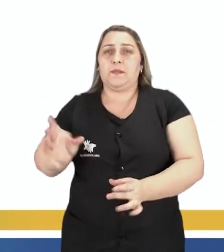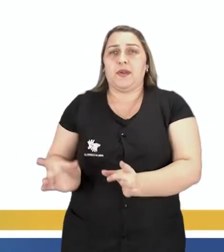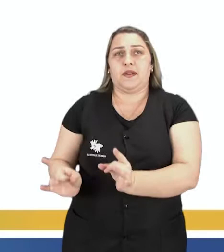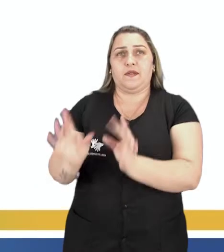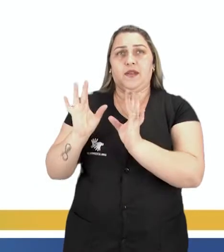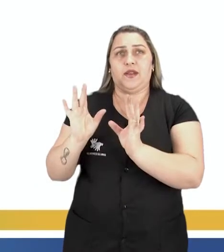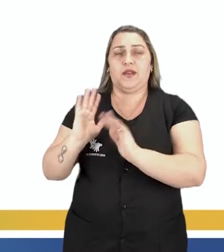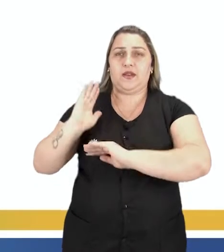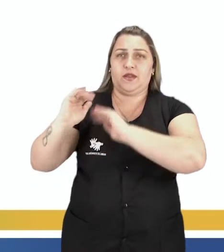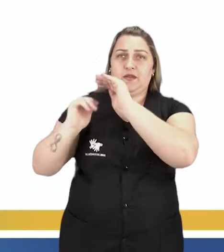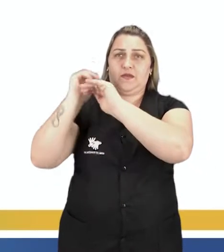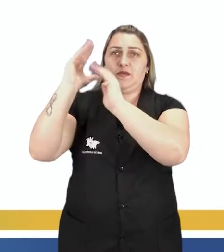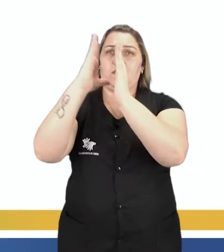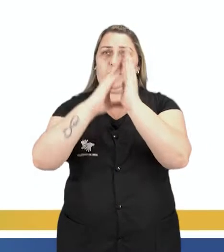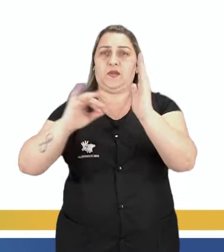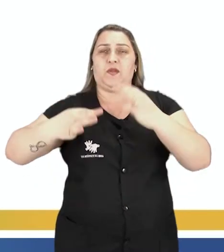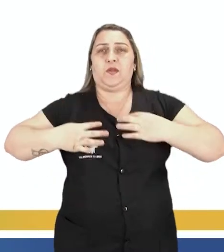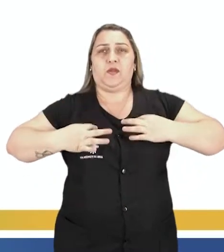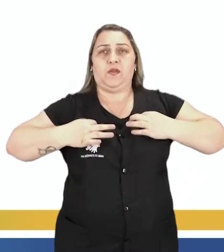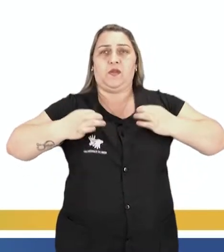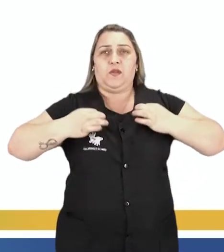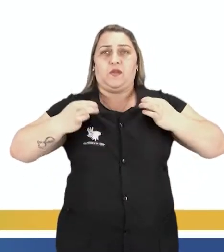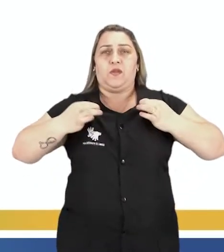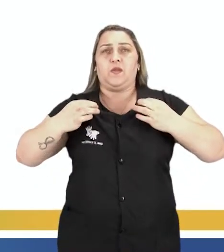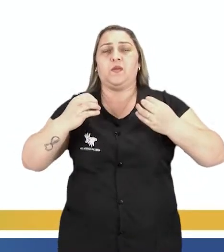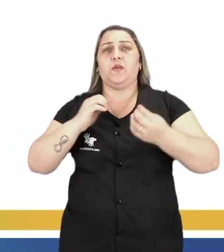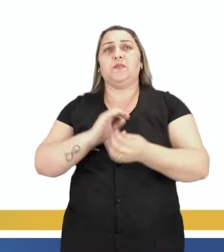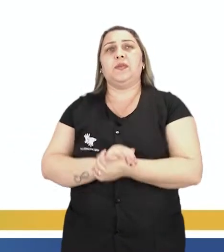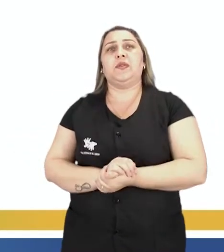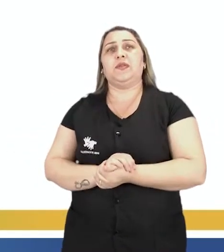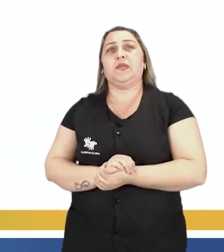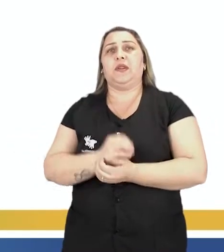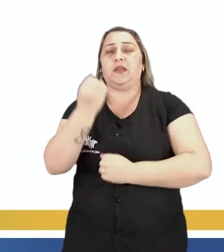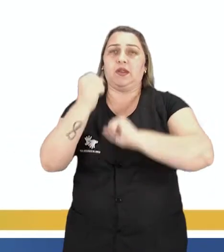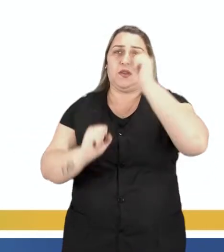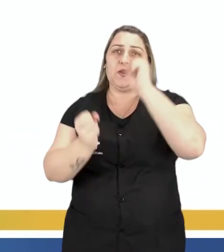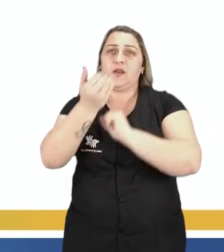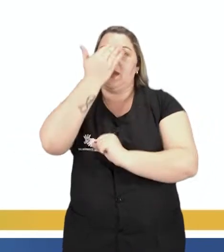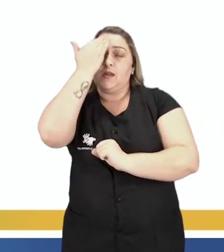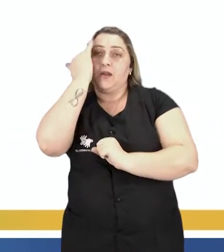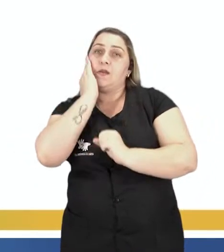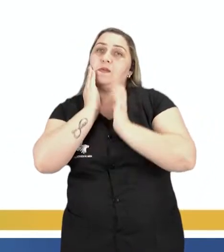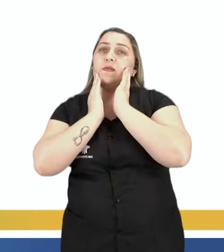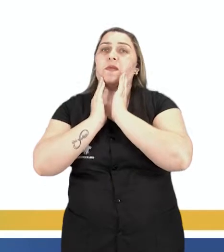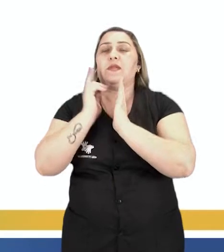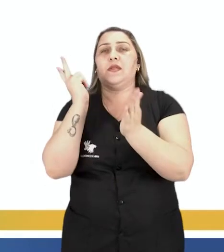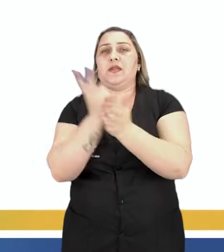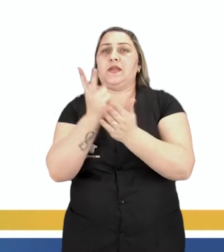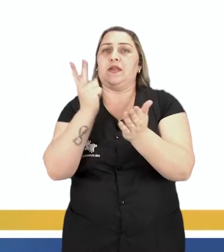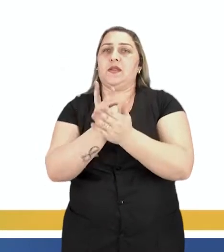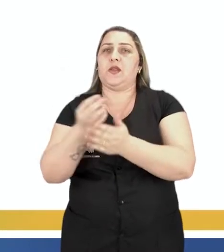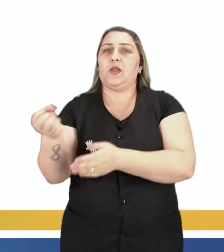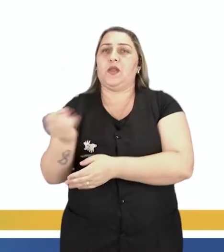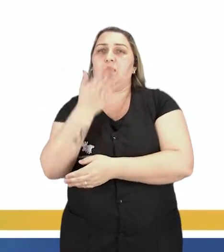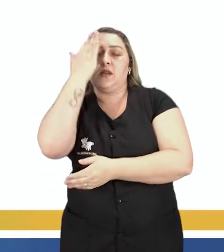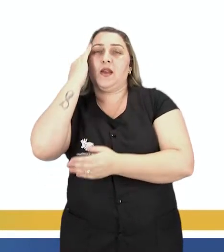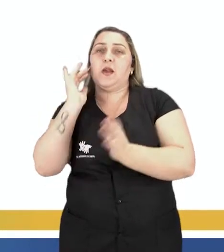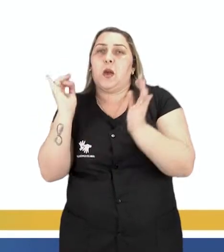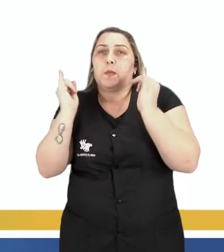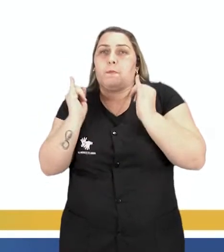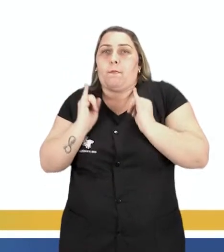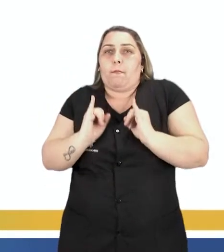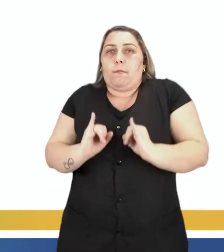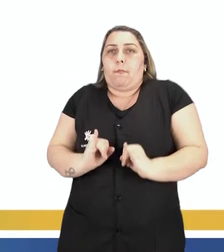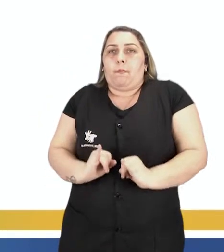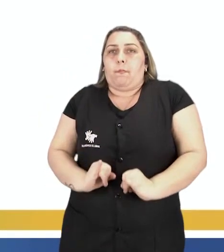vendas, desenvolvendo modelos de roupas estereotipados, a indústria de cosméticos lançando cada dia novos cremes e géis redutores